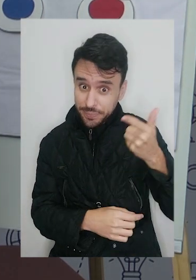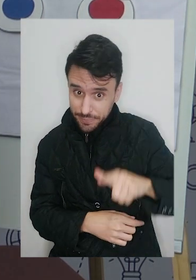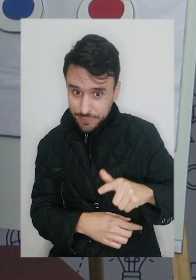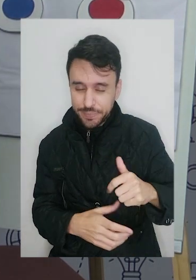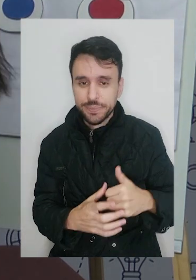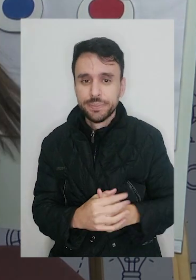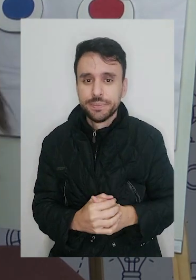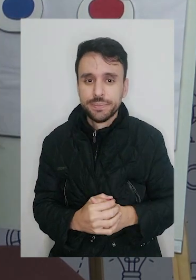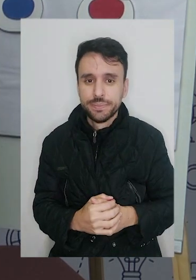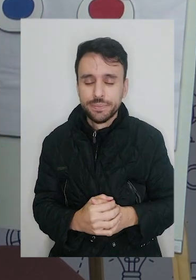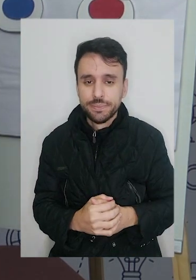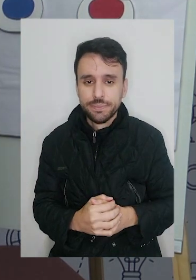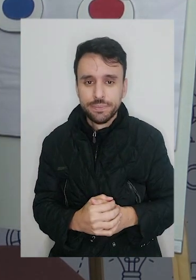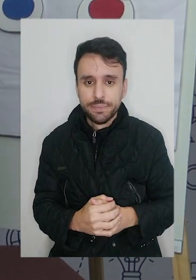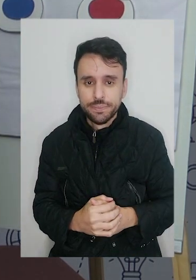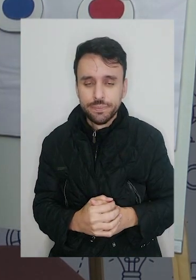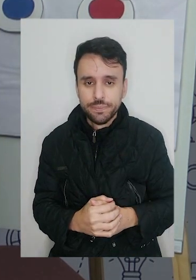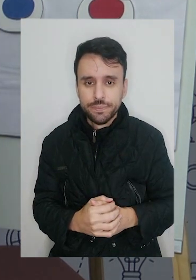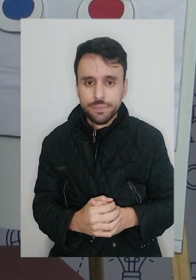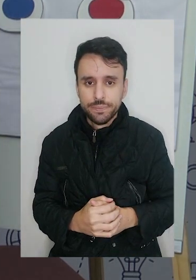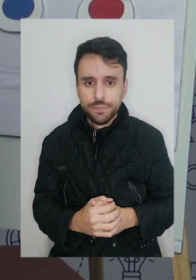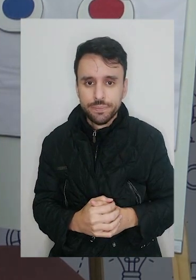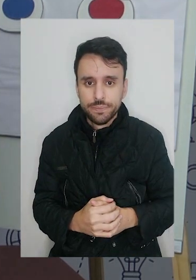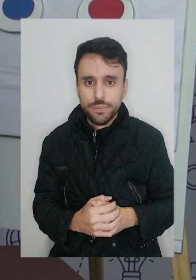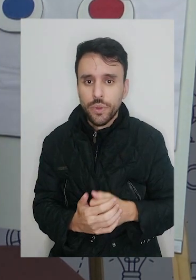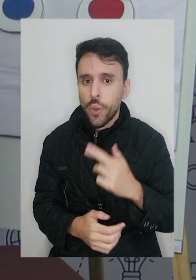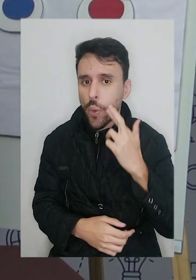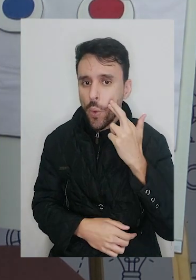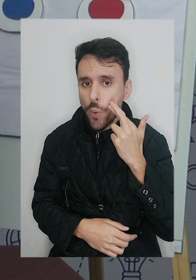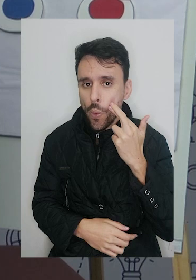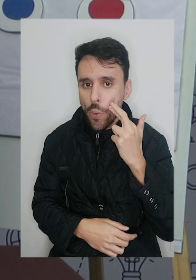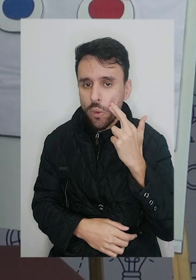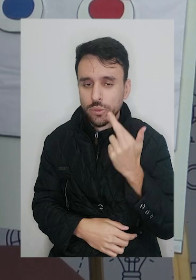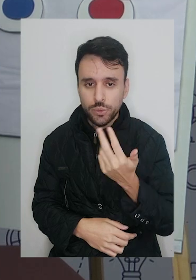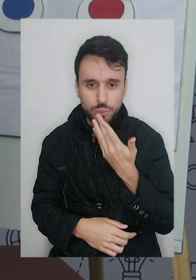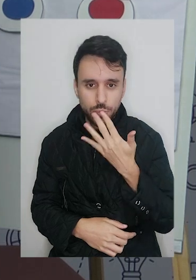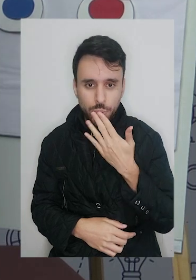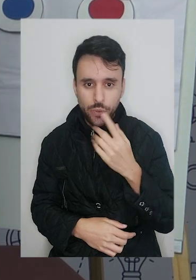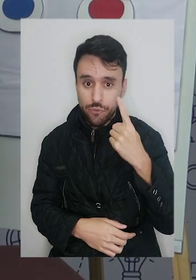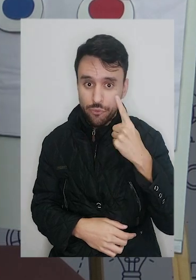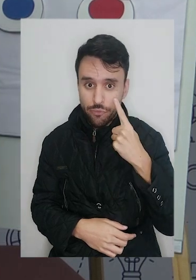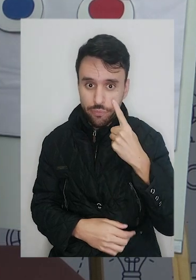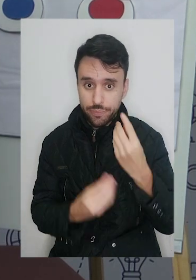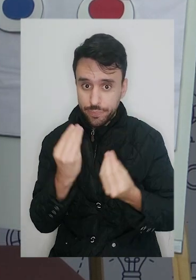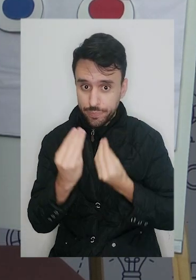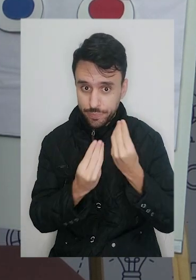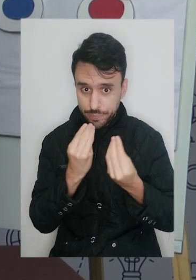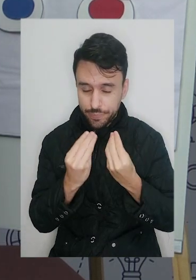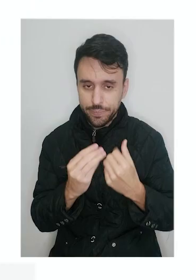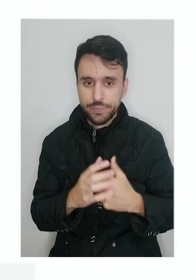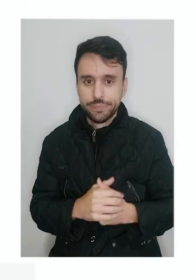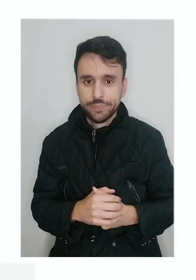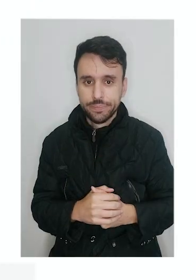novo. Vou escolher o roxo. Vamos ver se tem termômetro, algum termômetro no roxo.